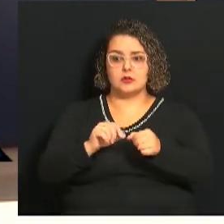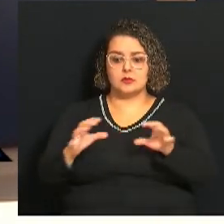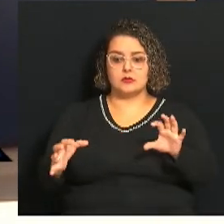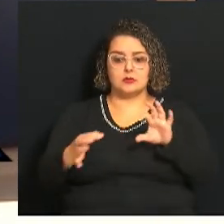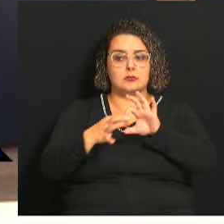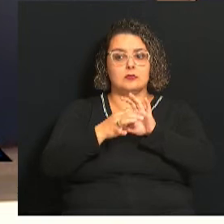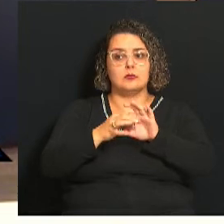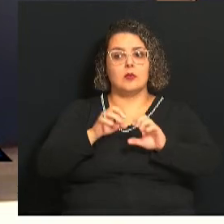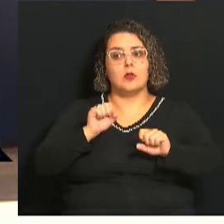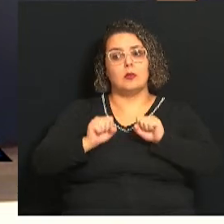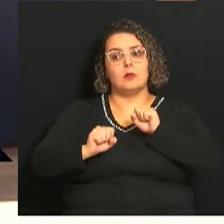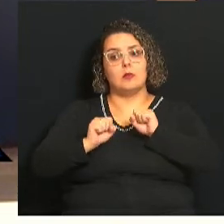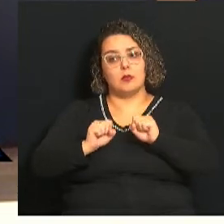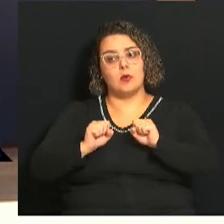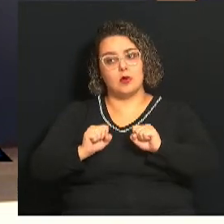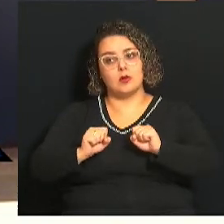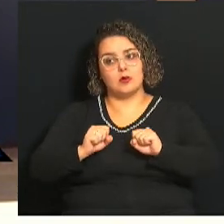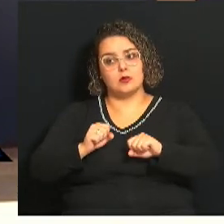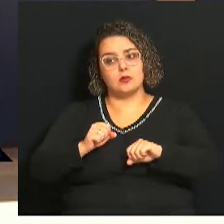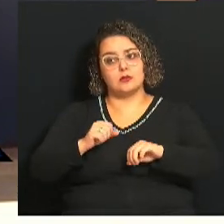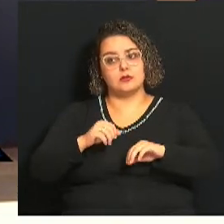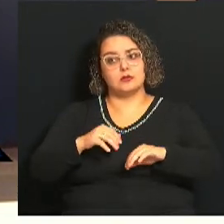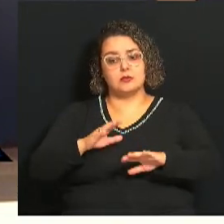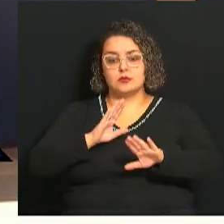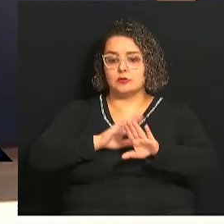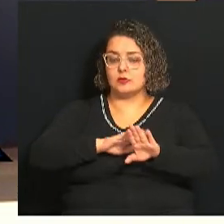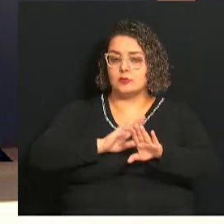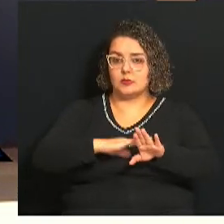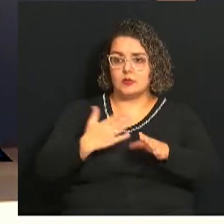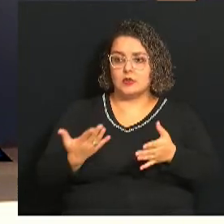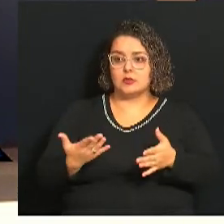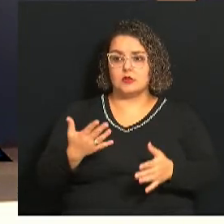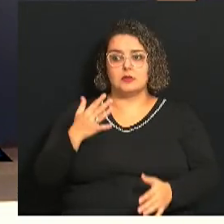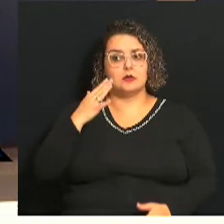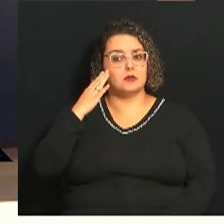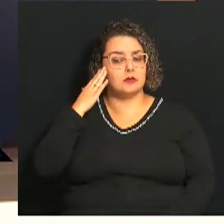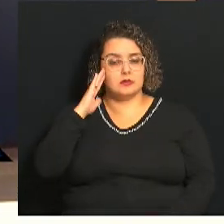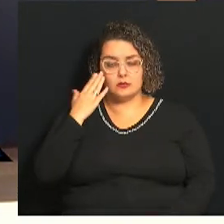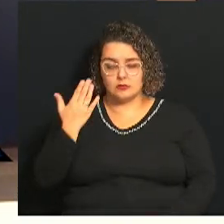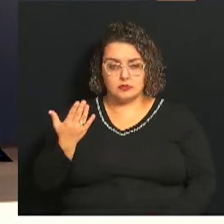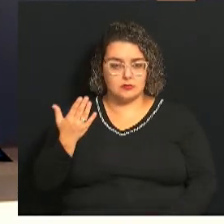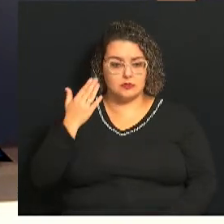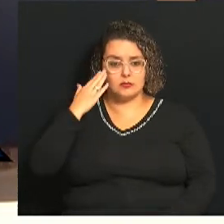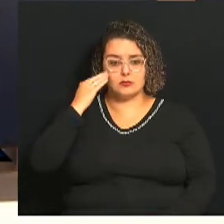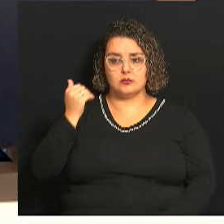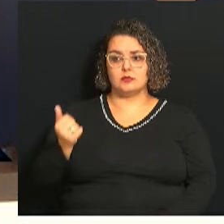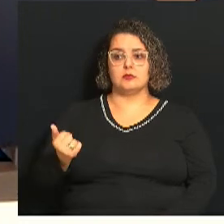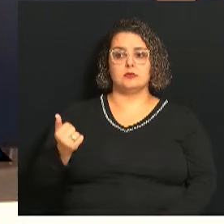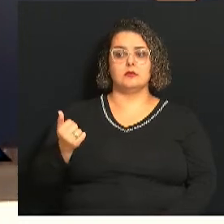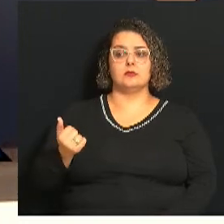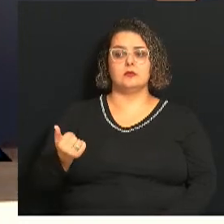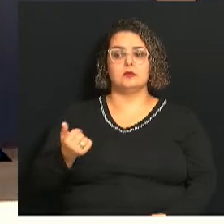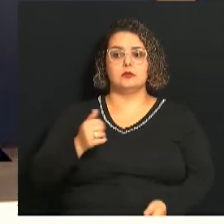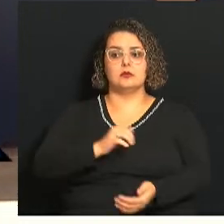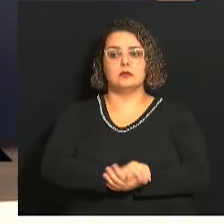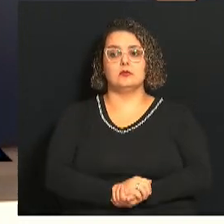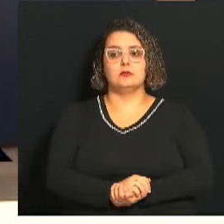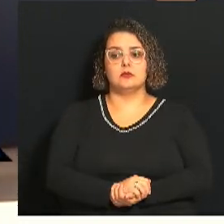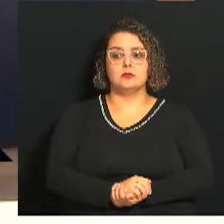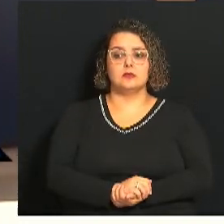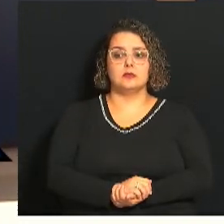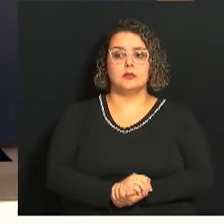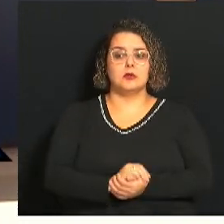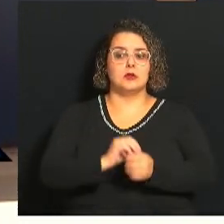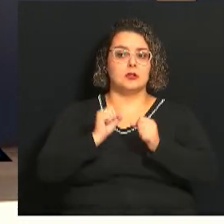alguma ação que a gente não tem conhecimento, de uma ação mais drástica e tal, né, que a gente